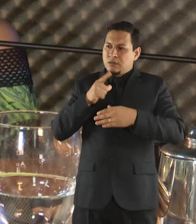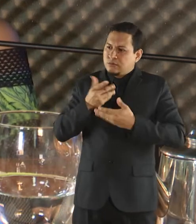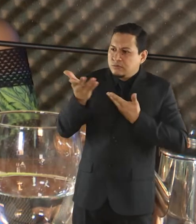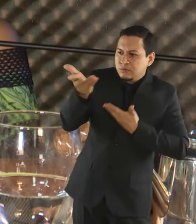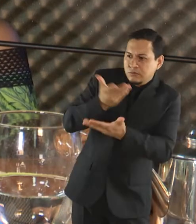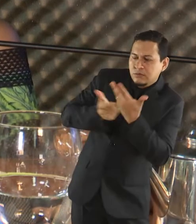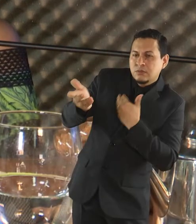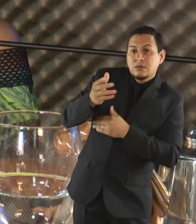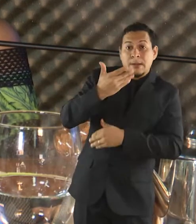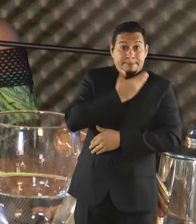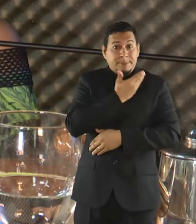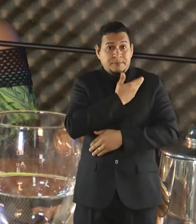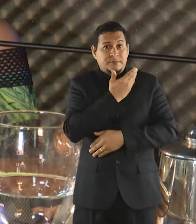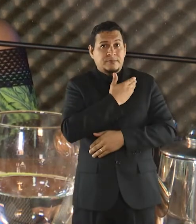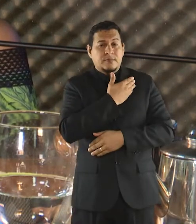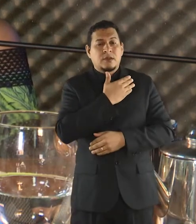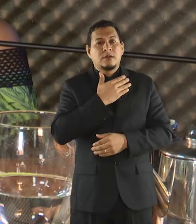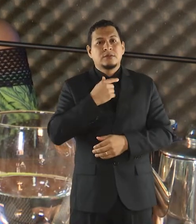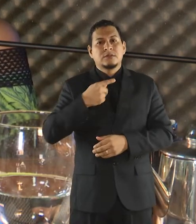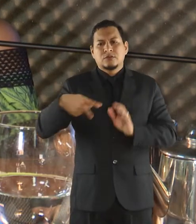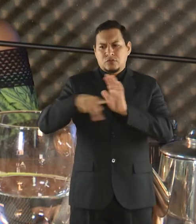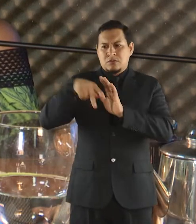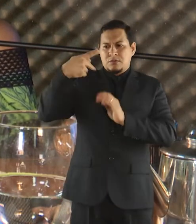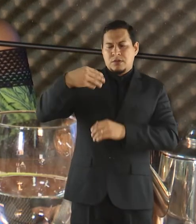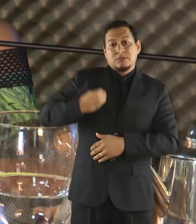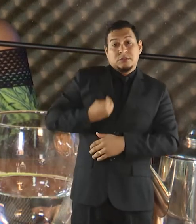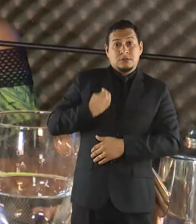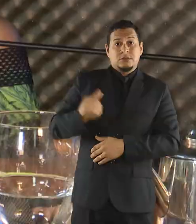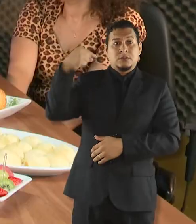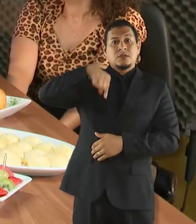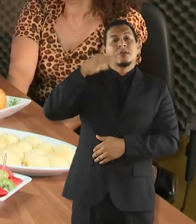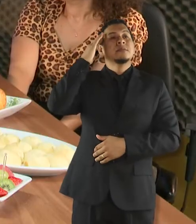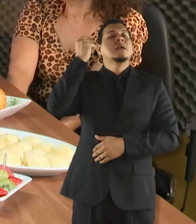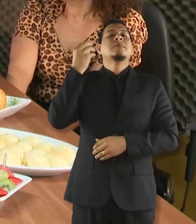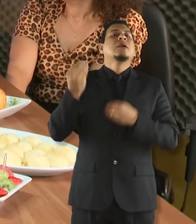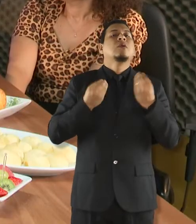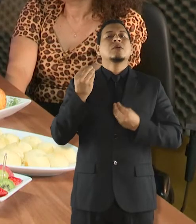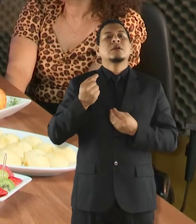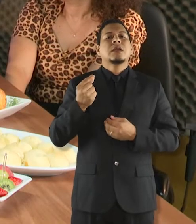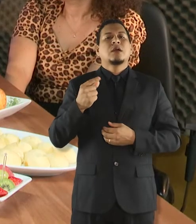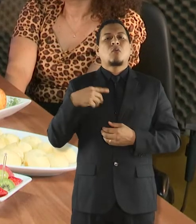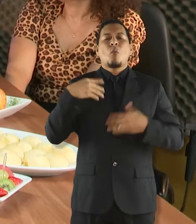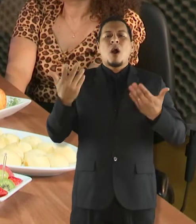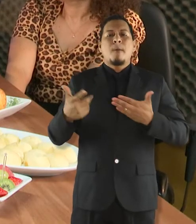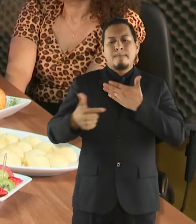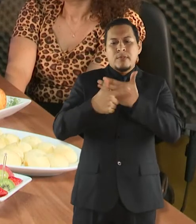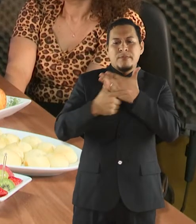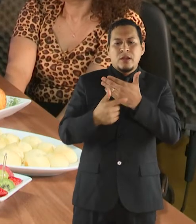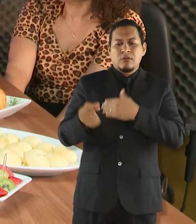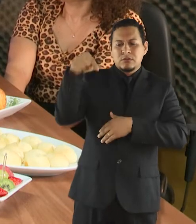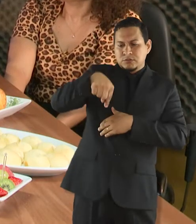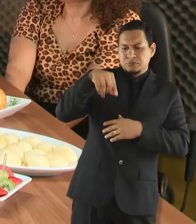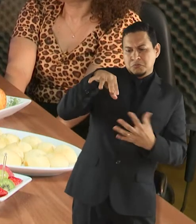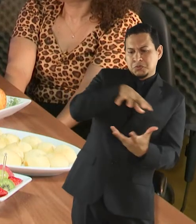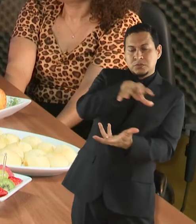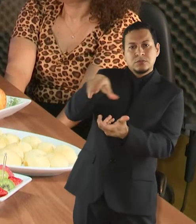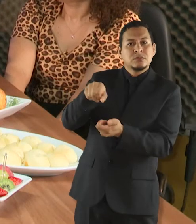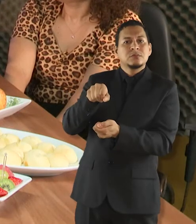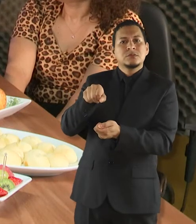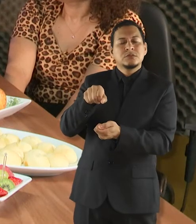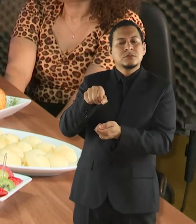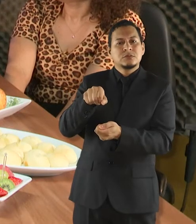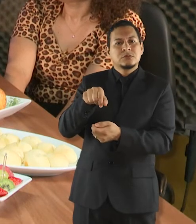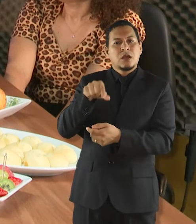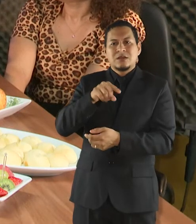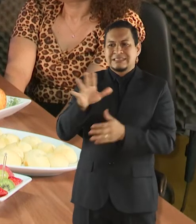si a responsabilidade, né, da sua existência seu aqui rumo, né? e saber quem ela é no mundo. Então, assim, a partir do momento que você sabe quem você é,